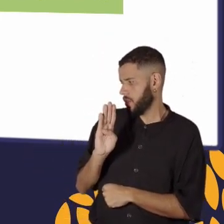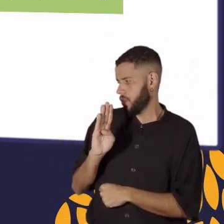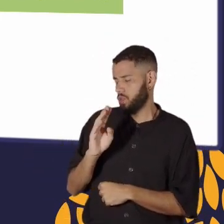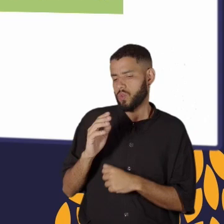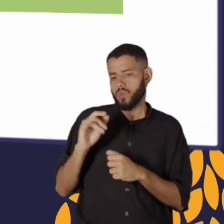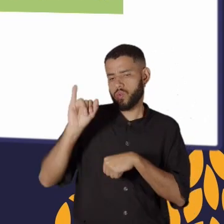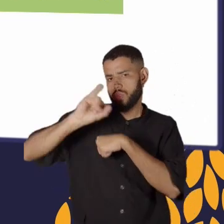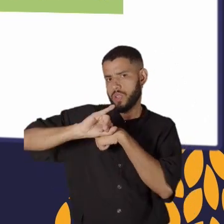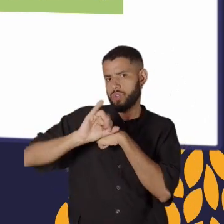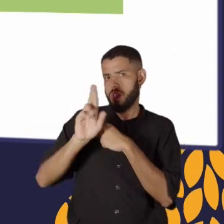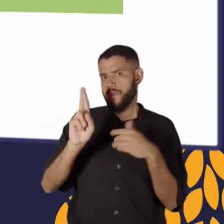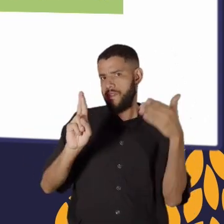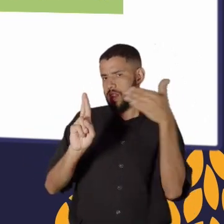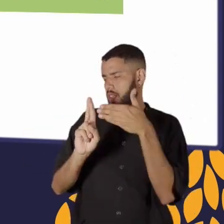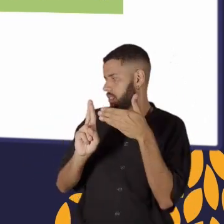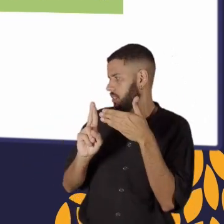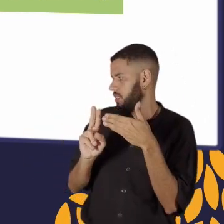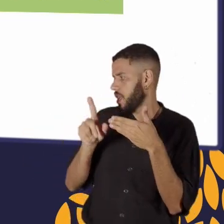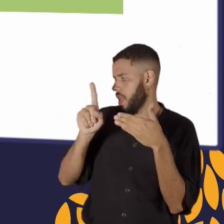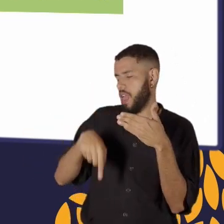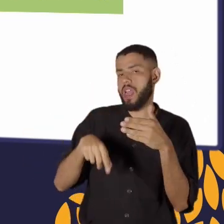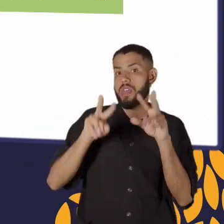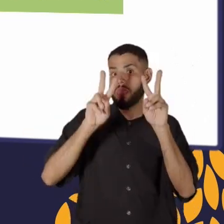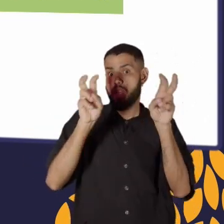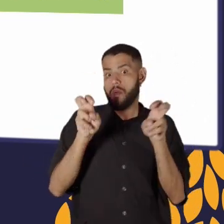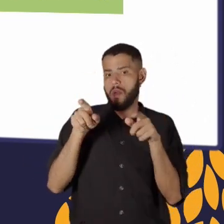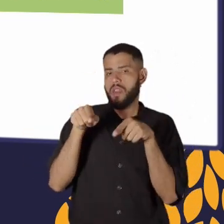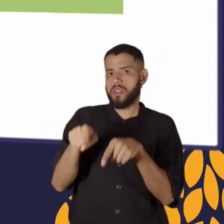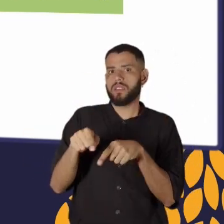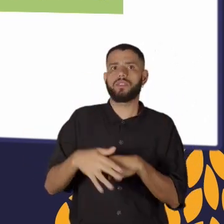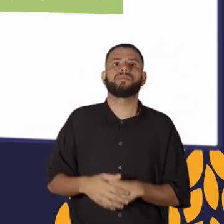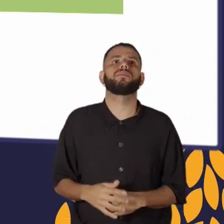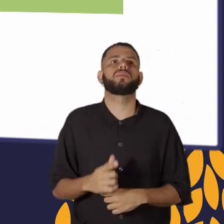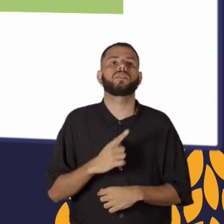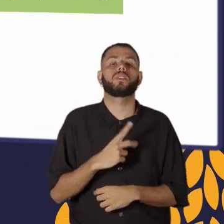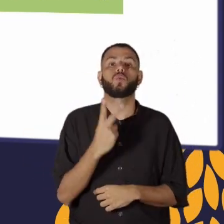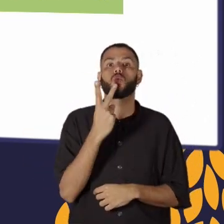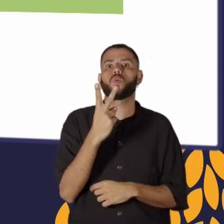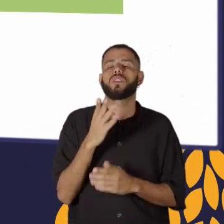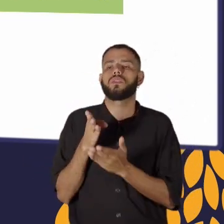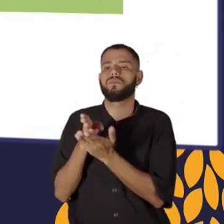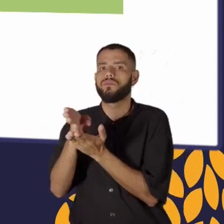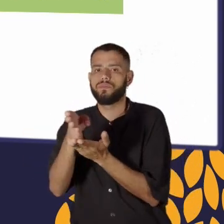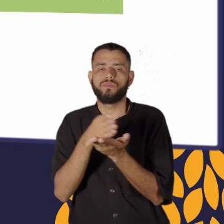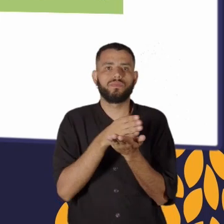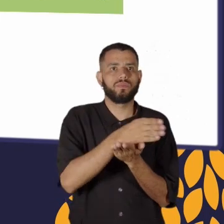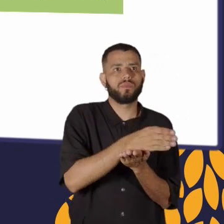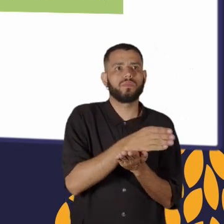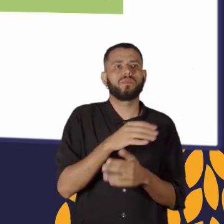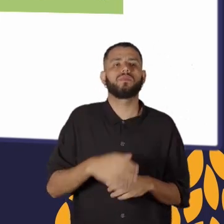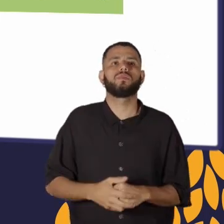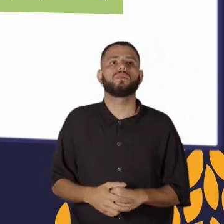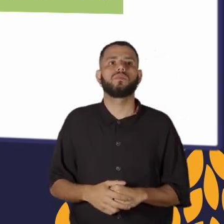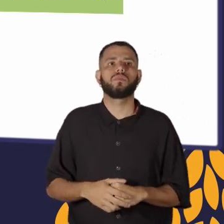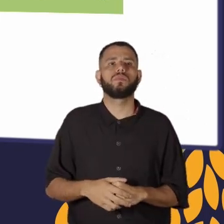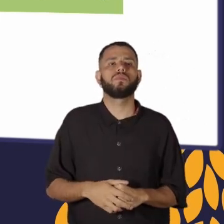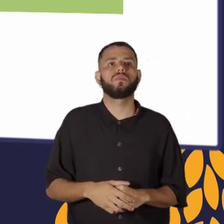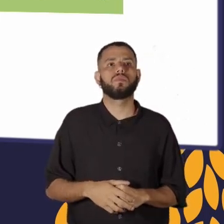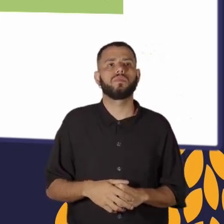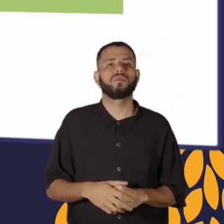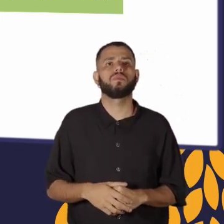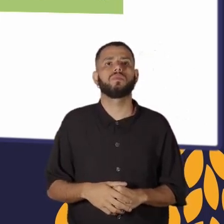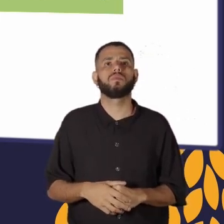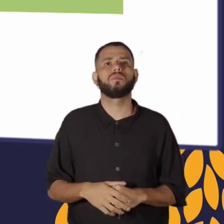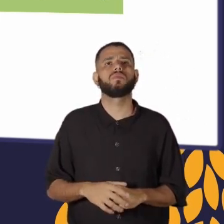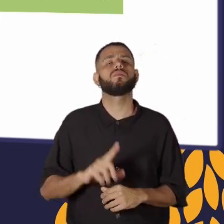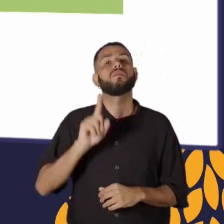eu coordeno, são, com relação a esse tema, a gente está com 2 grandes frentes, né? A frente que é